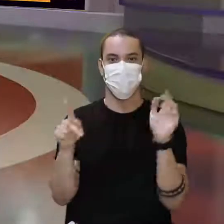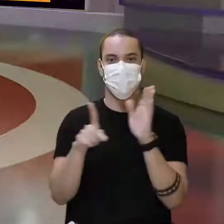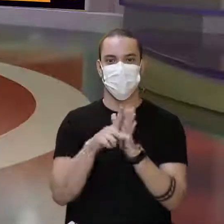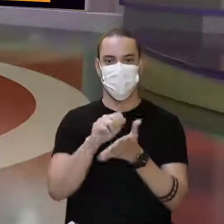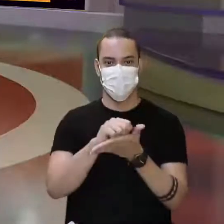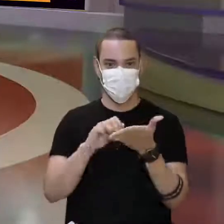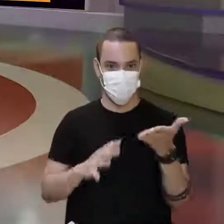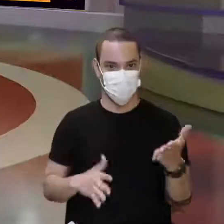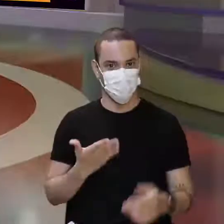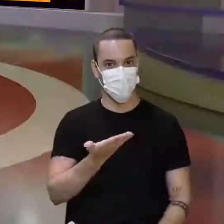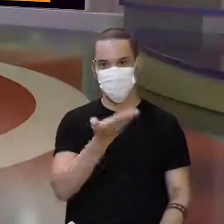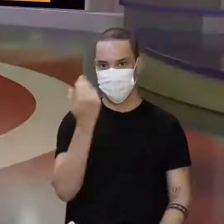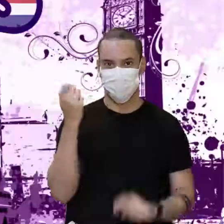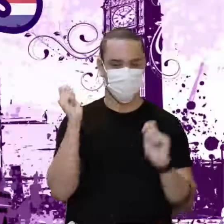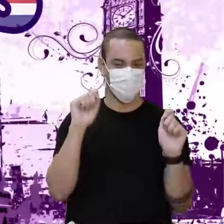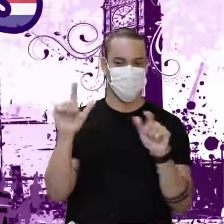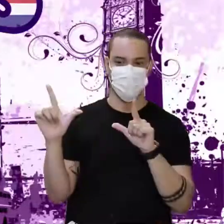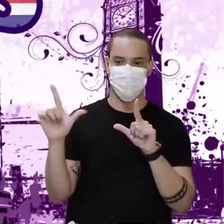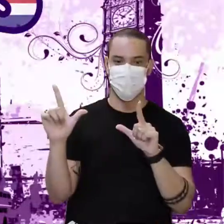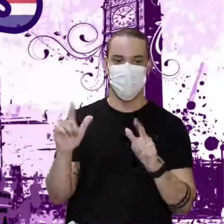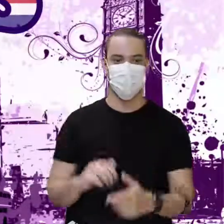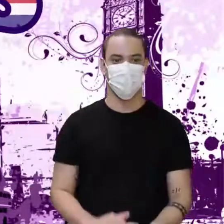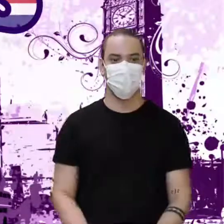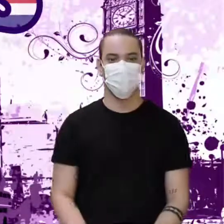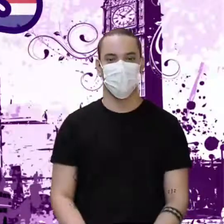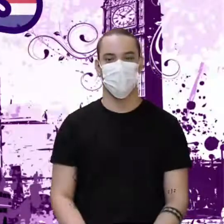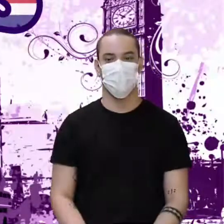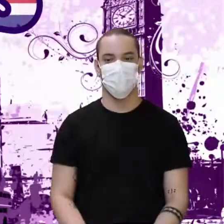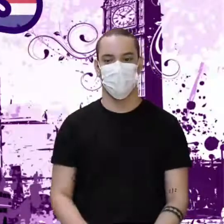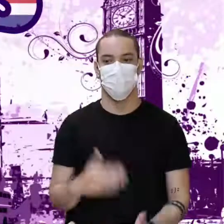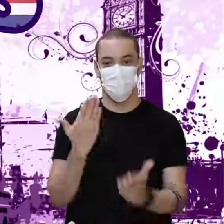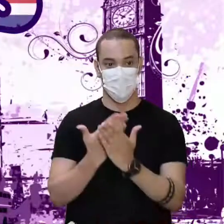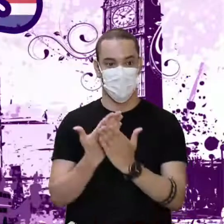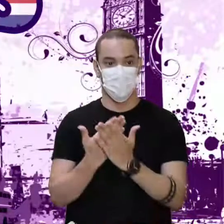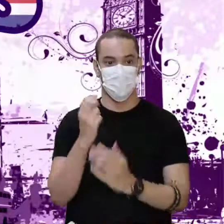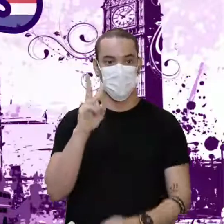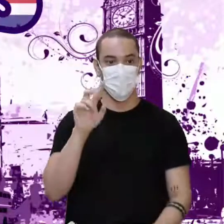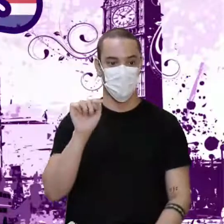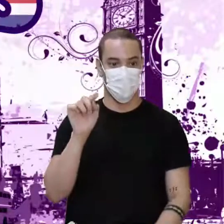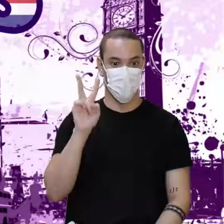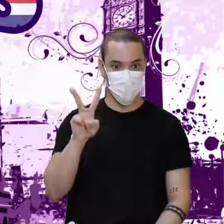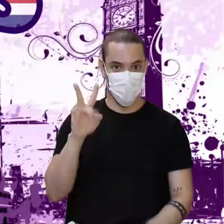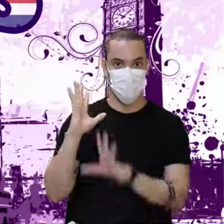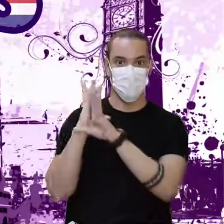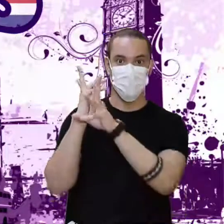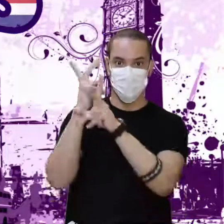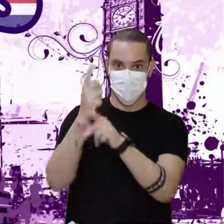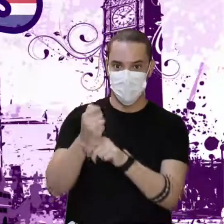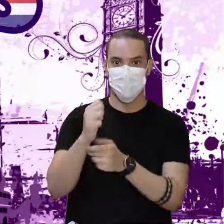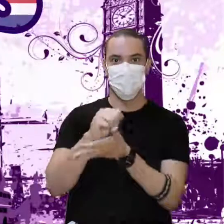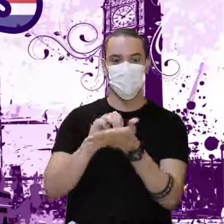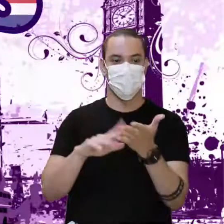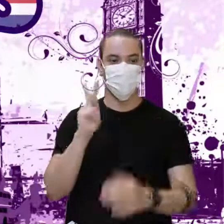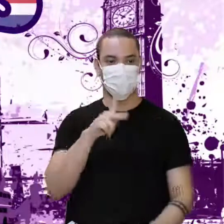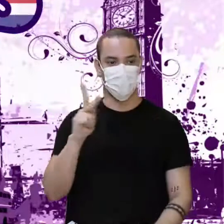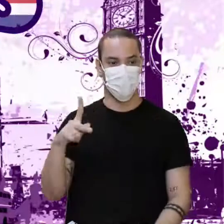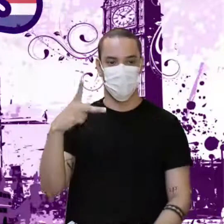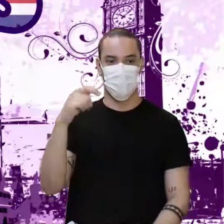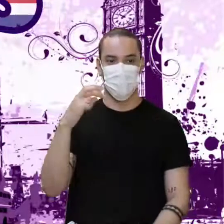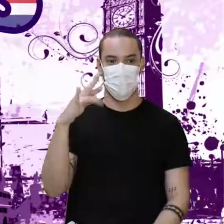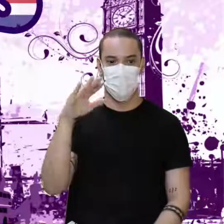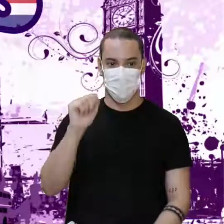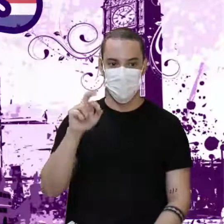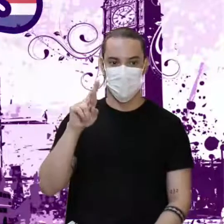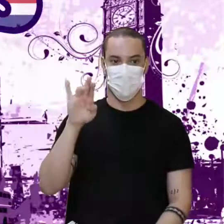Exercise. Então, let's begin para a tela. Olha aí, aula 2.2 de Review and Exercise com a teacher Patrícia